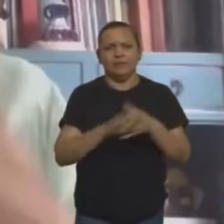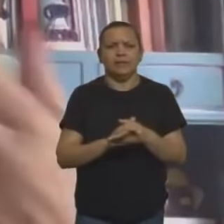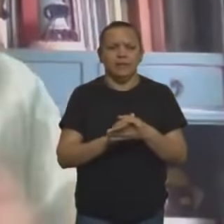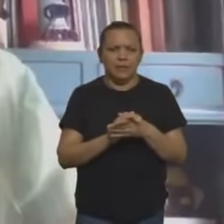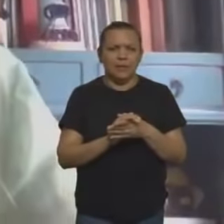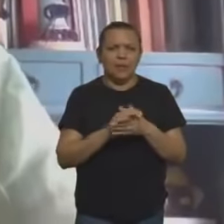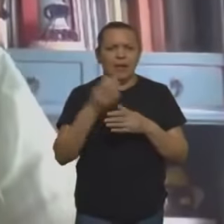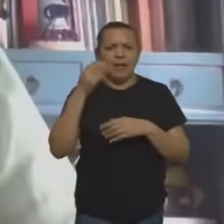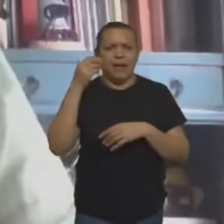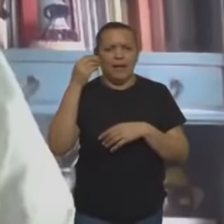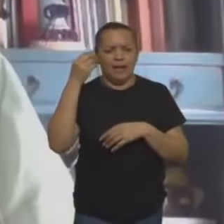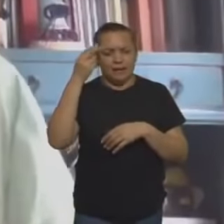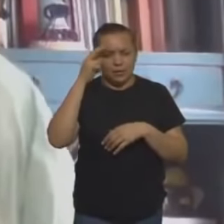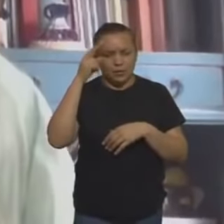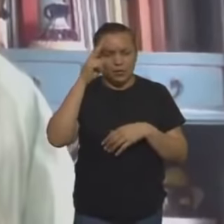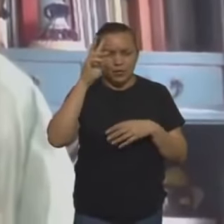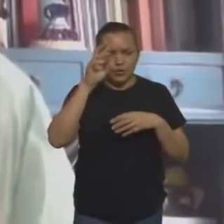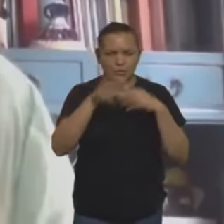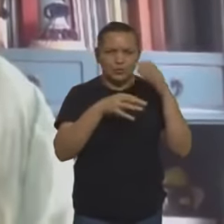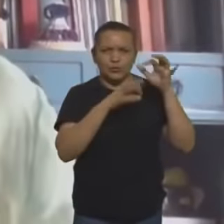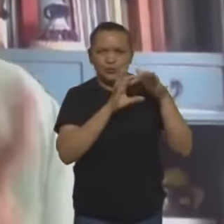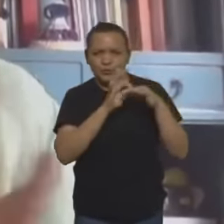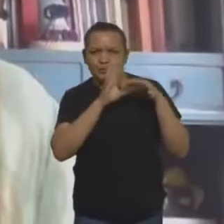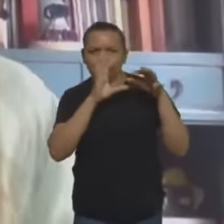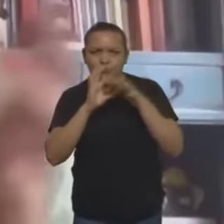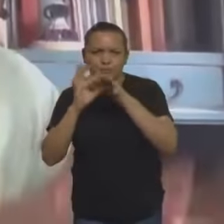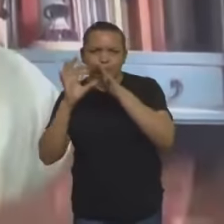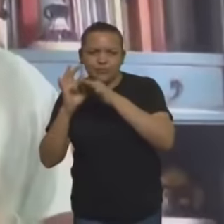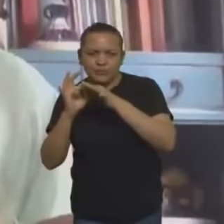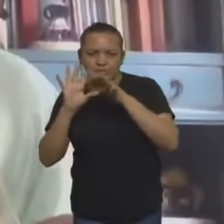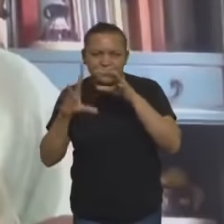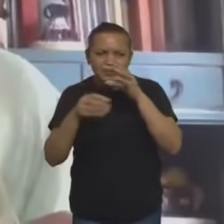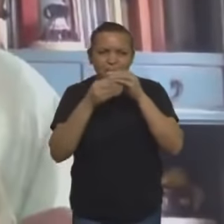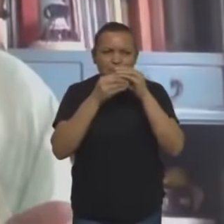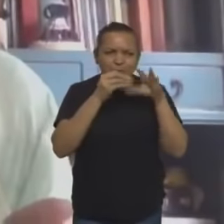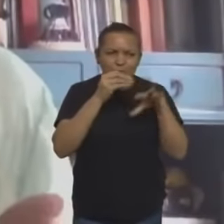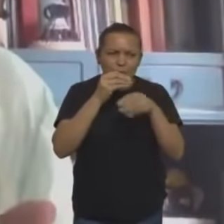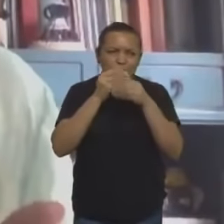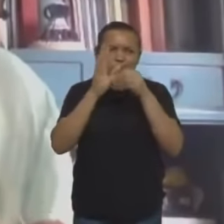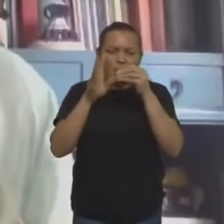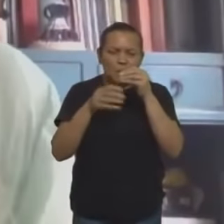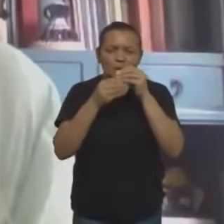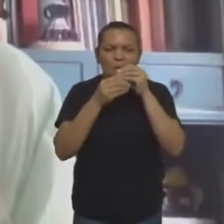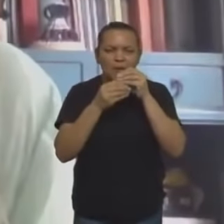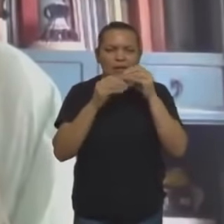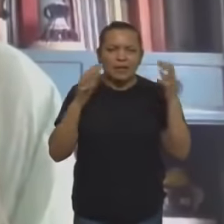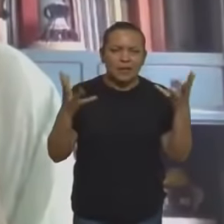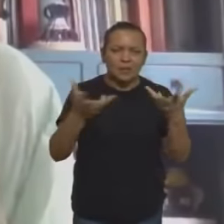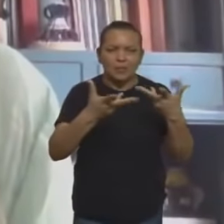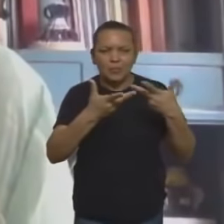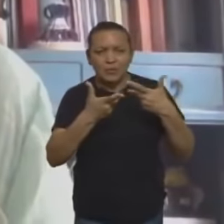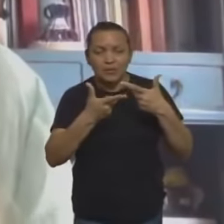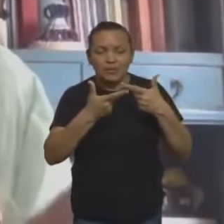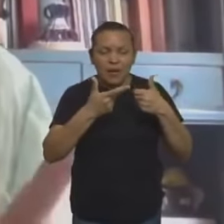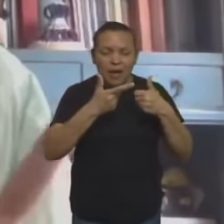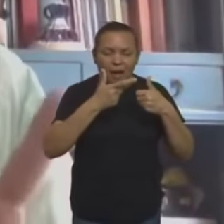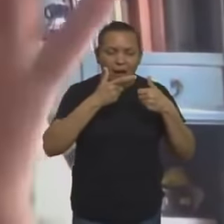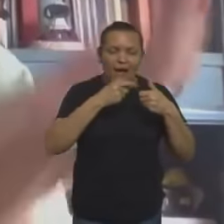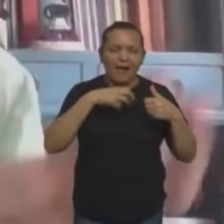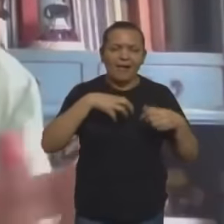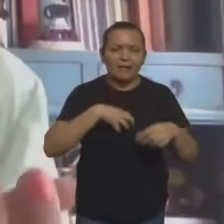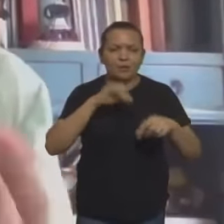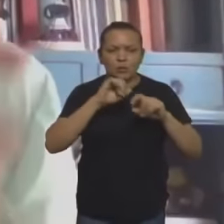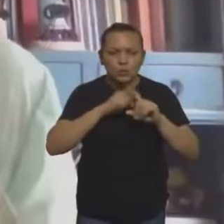contando uma história e vou emendando na outra porque elas se complementam, né? Tanto que essas habilidades socioemocionais, elas estão